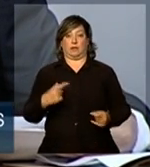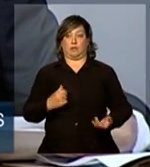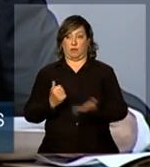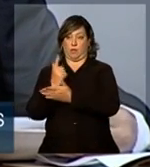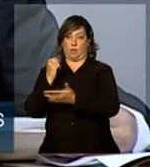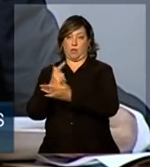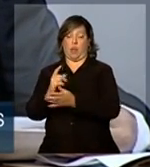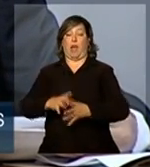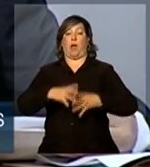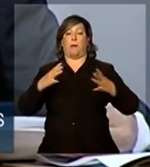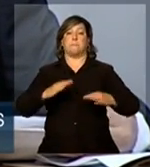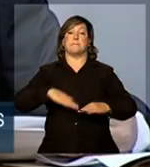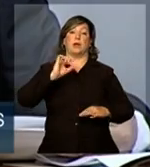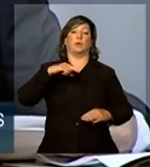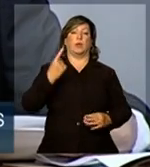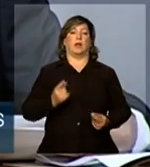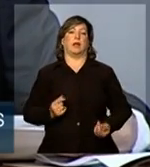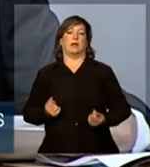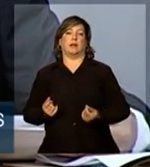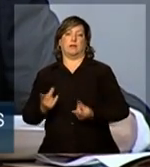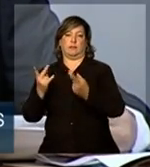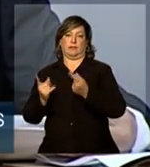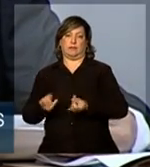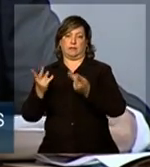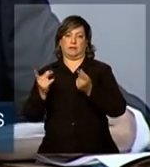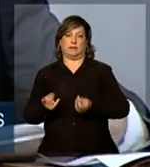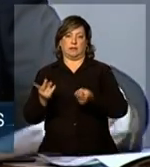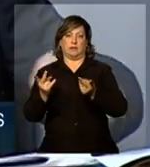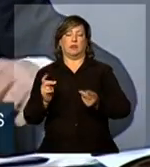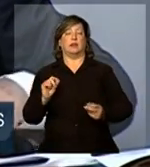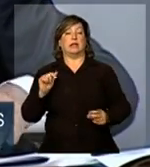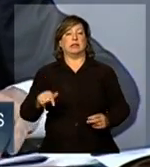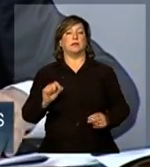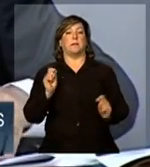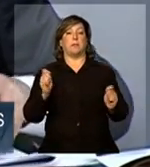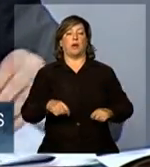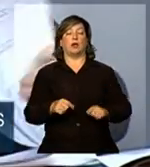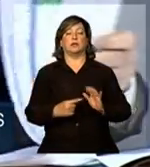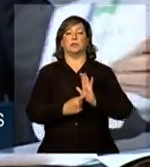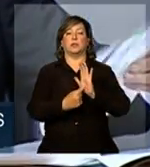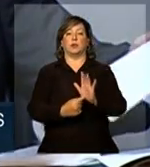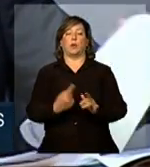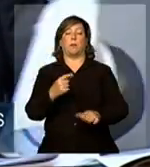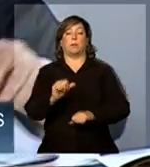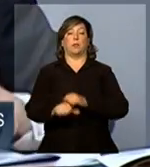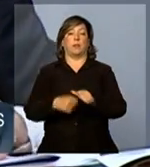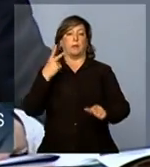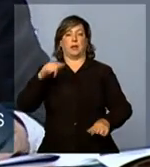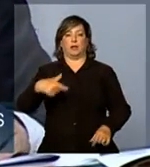as exportações. Isto pode sinalizar uma mudança para